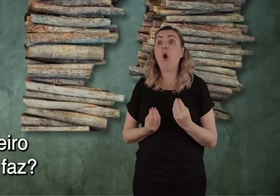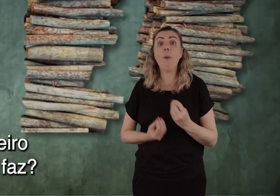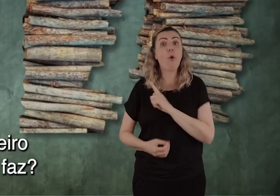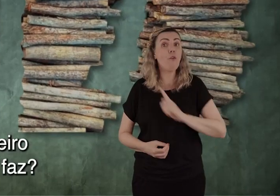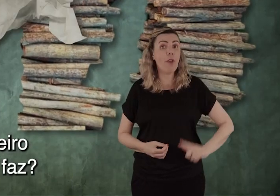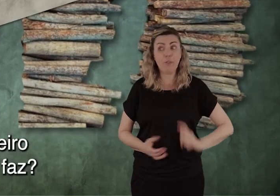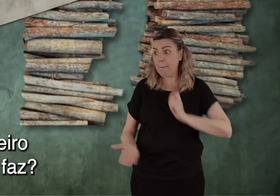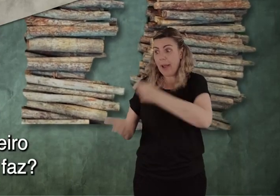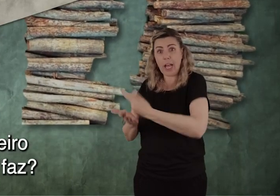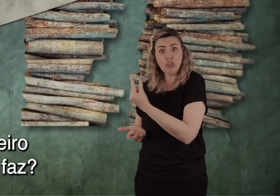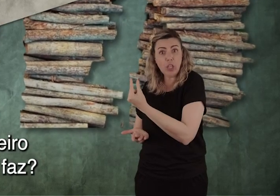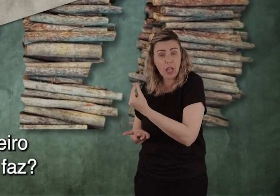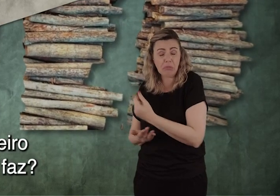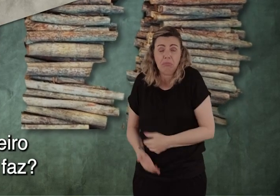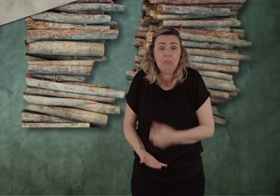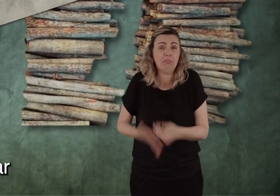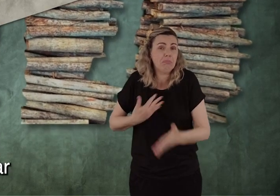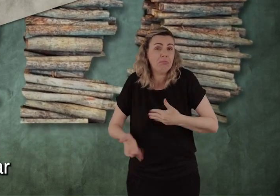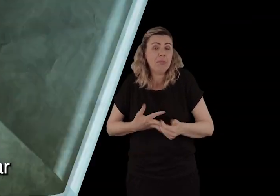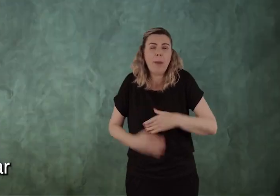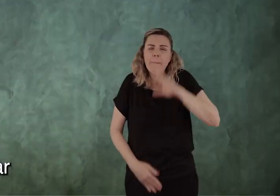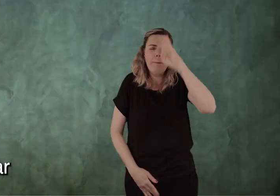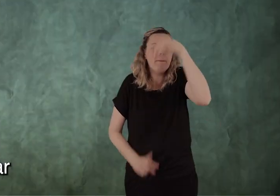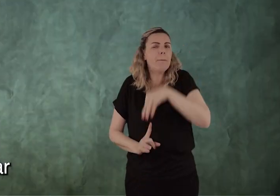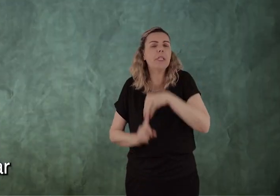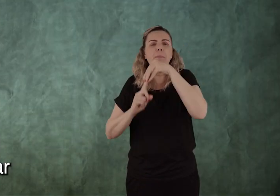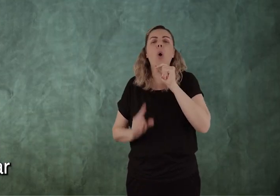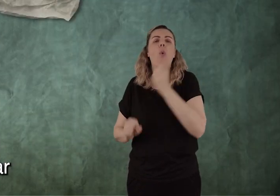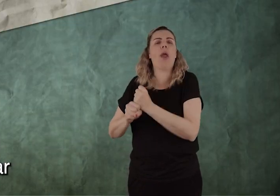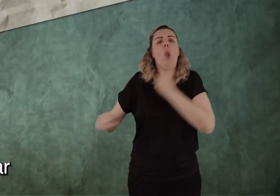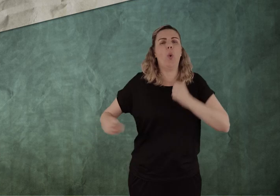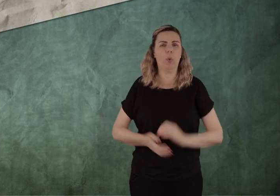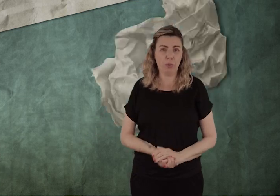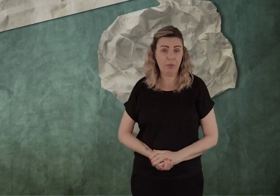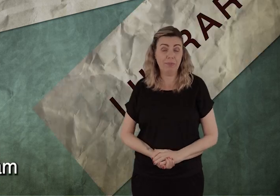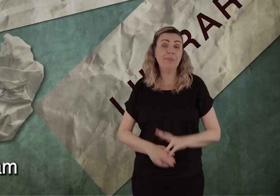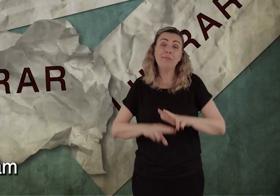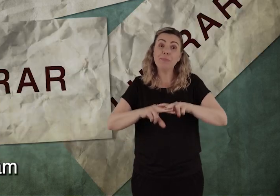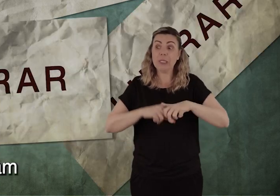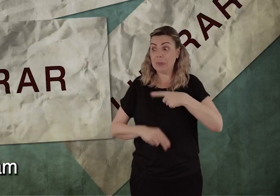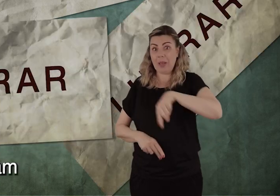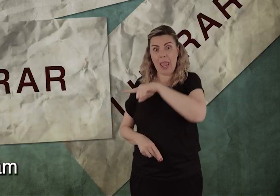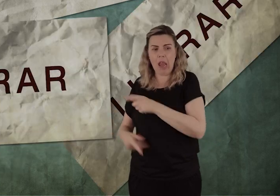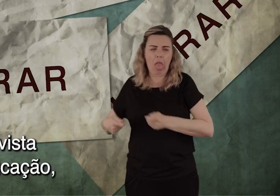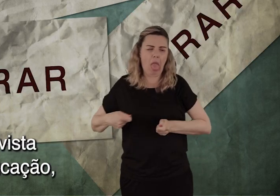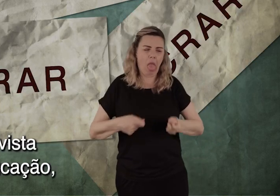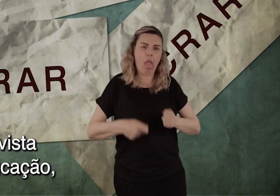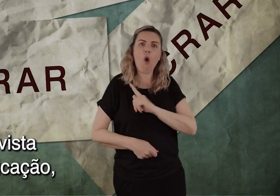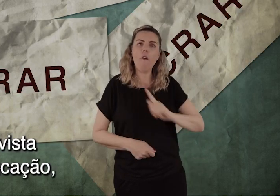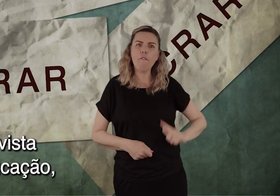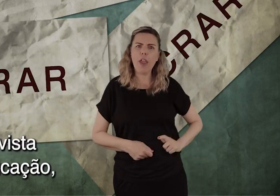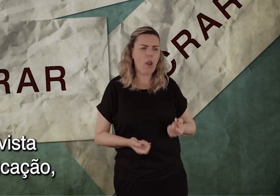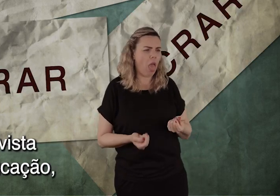o dinheiro para pagar isso? Tanto faz. A prioridade é lucrar. E por isso pressionam para